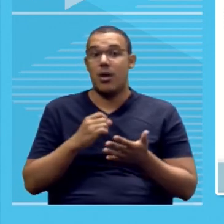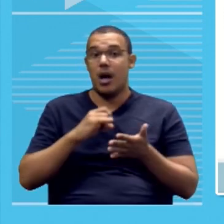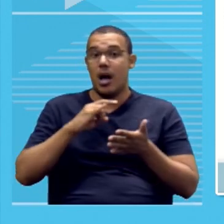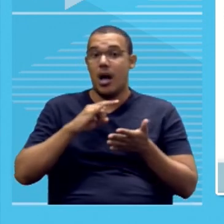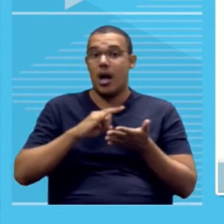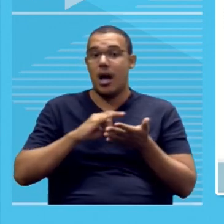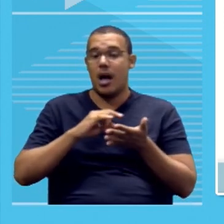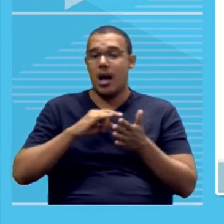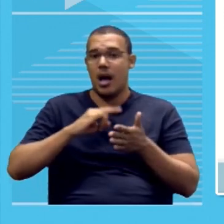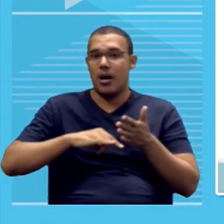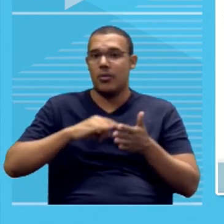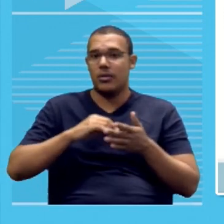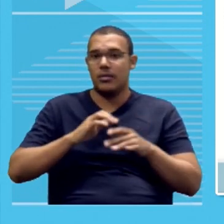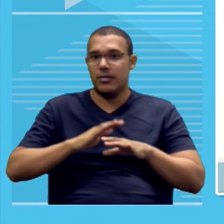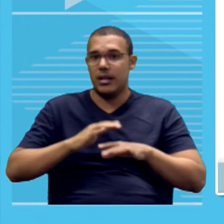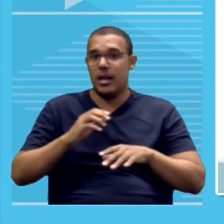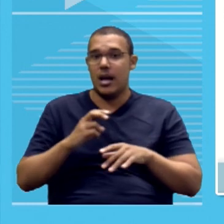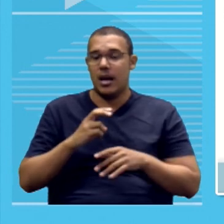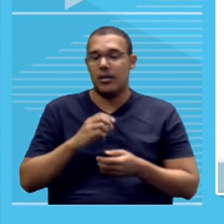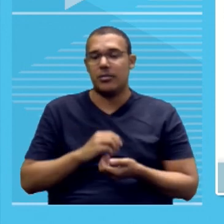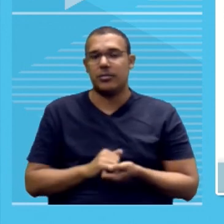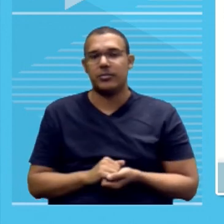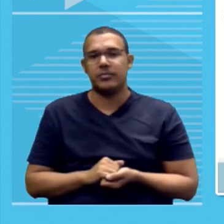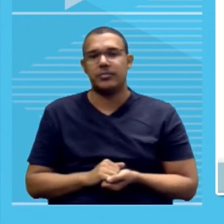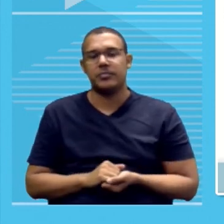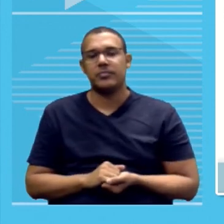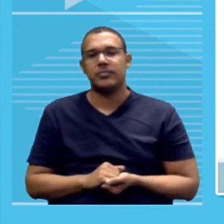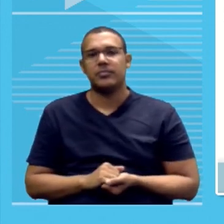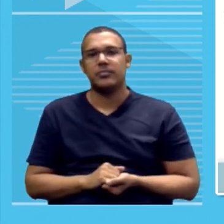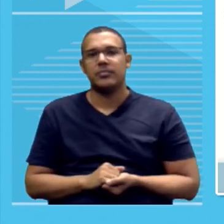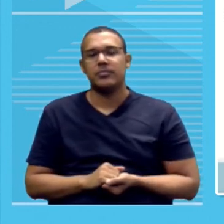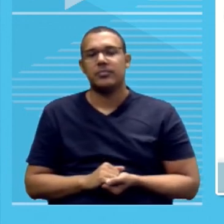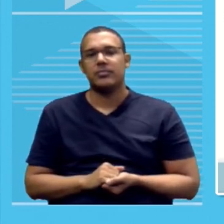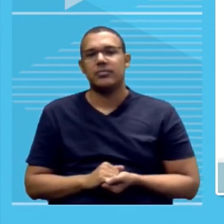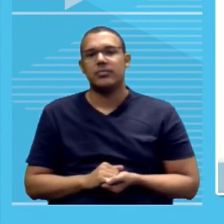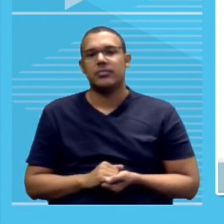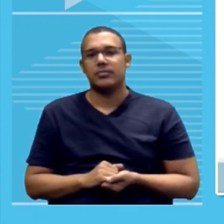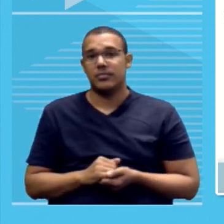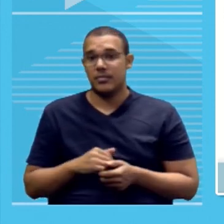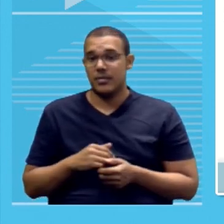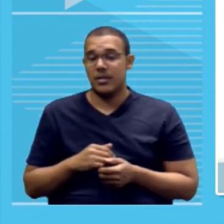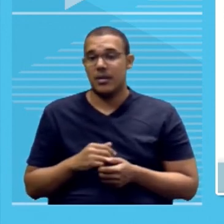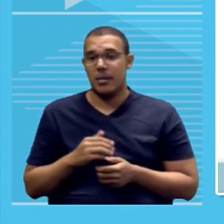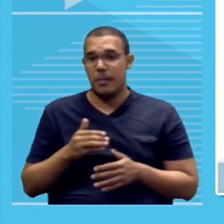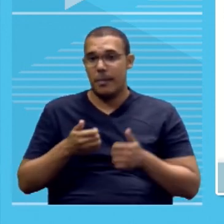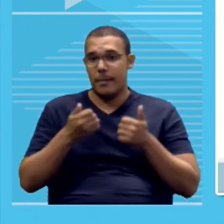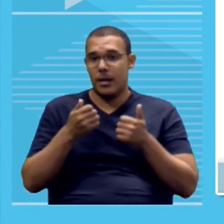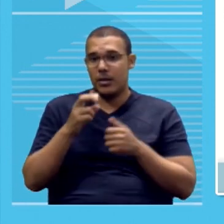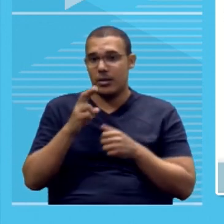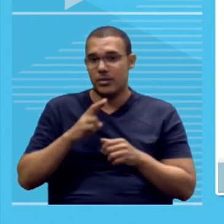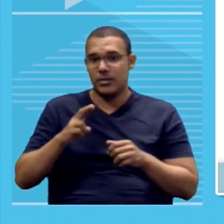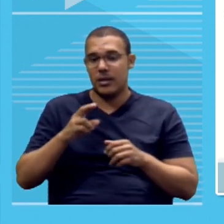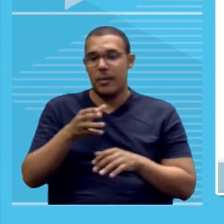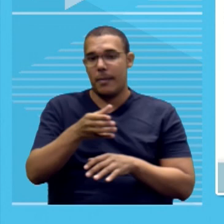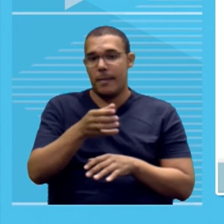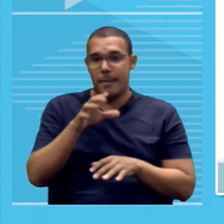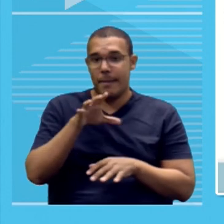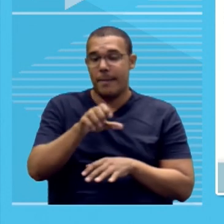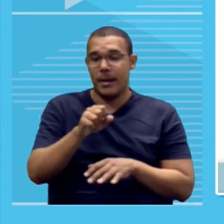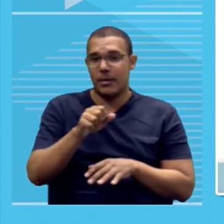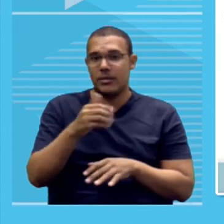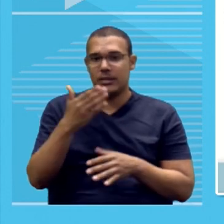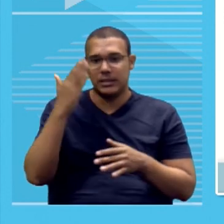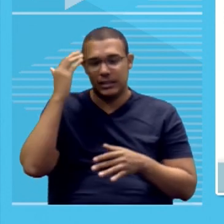mensal. Bacana? Então, sempre tem essa ideia. Preferência, Você abre a geladeira já sabendo o que é que você quer lá dentro,